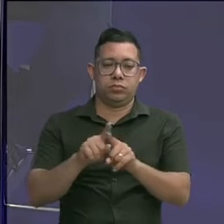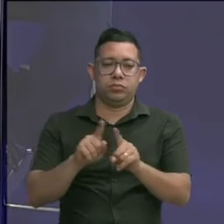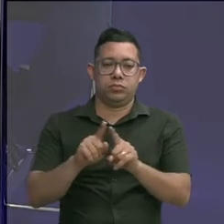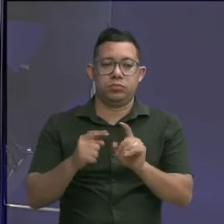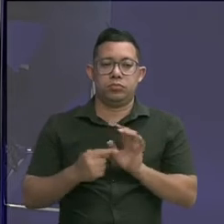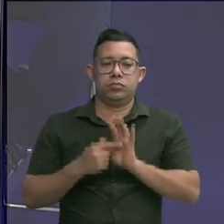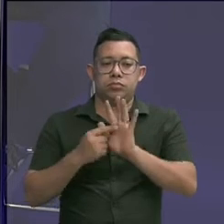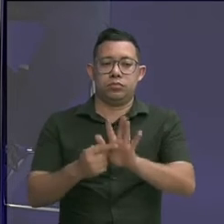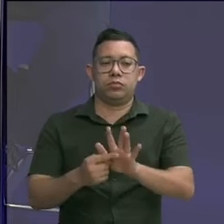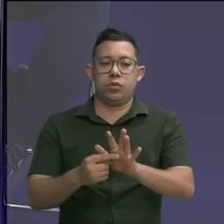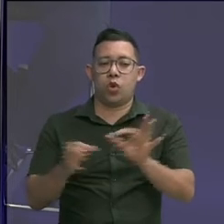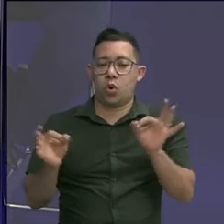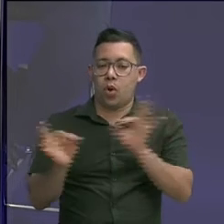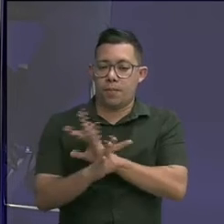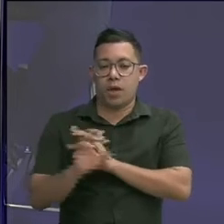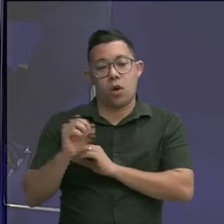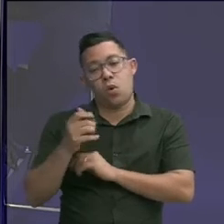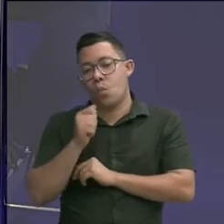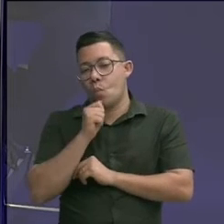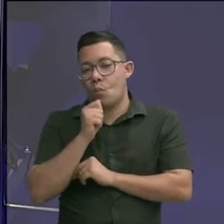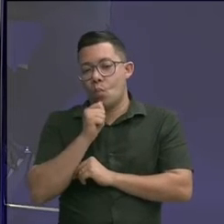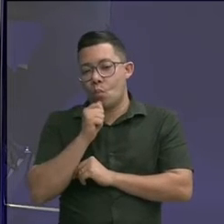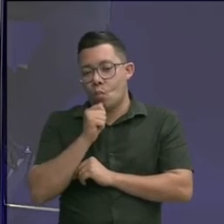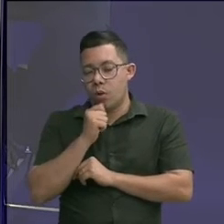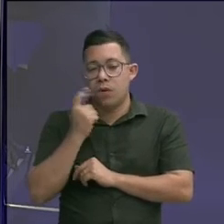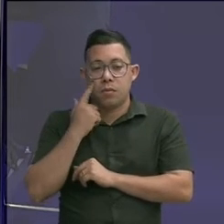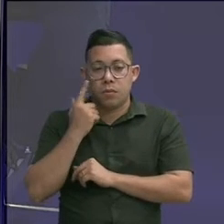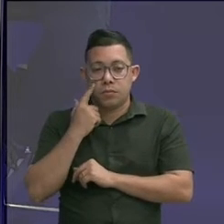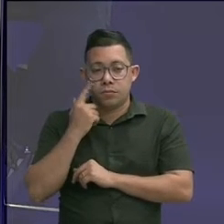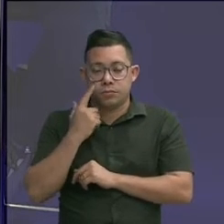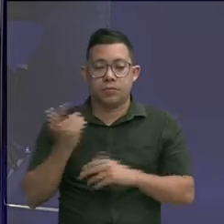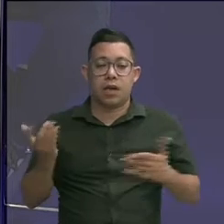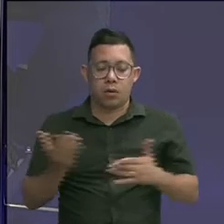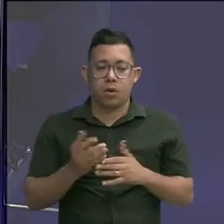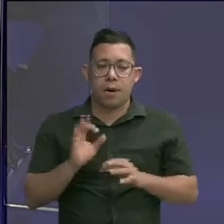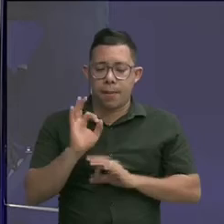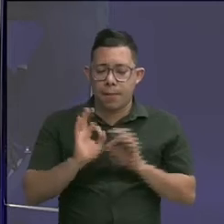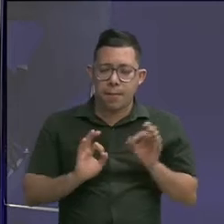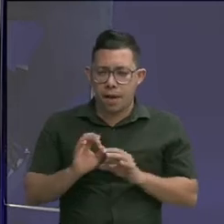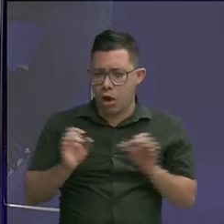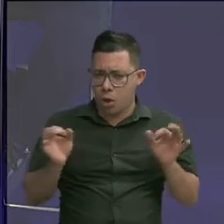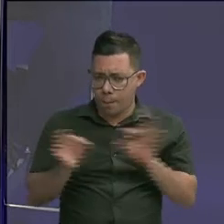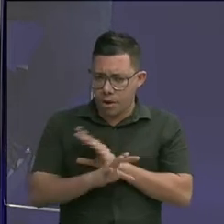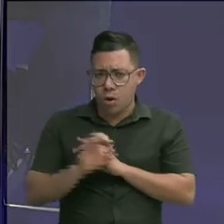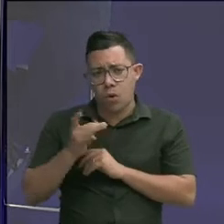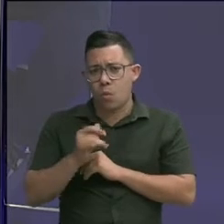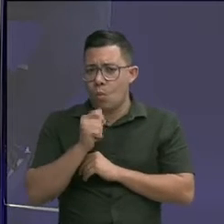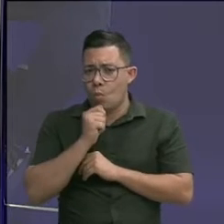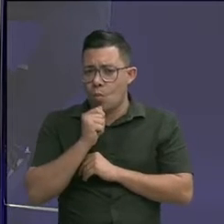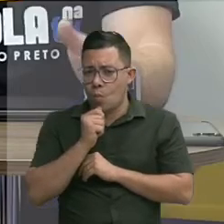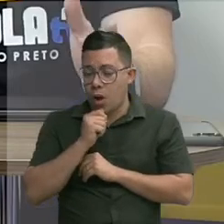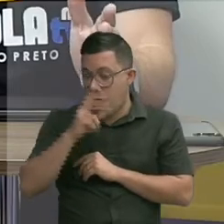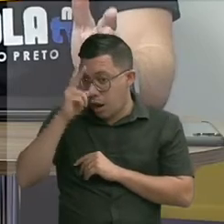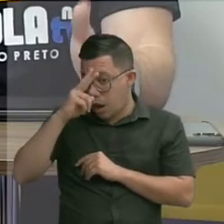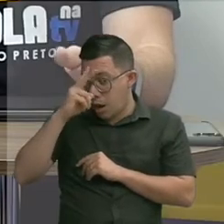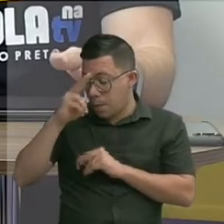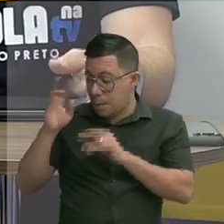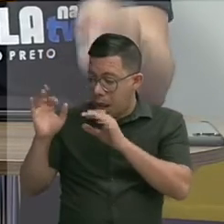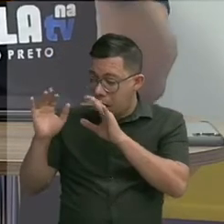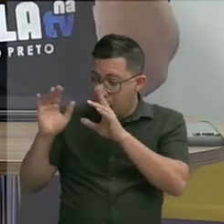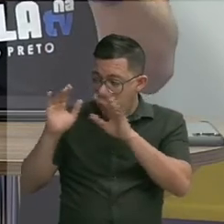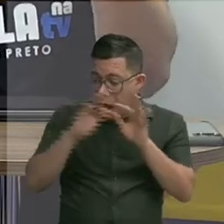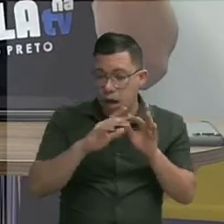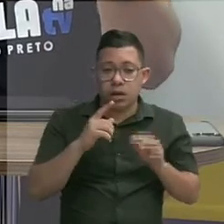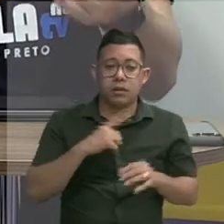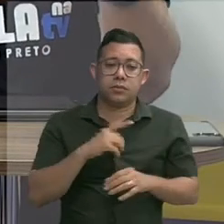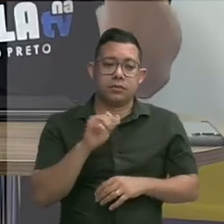classifique-as em completa ou incompleta Então a gente vai dizer agora se ela é completa ou incompleta lembra que para ser